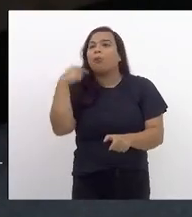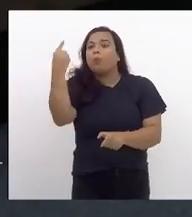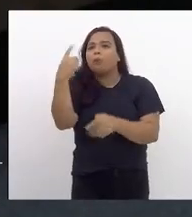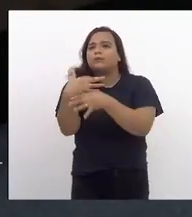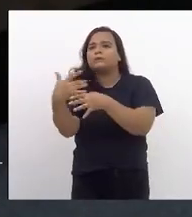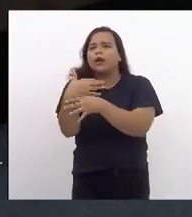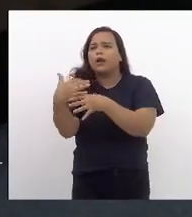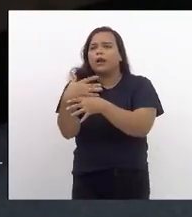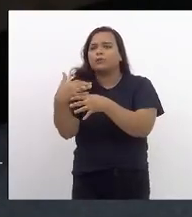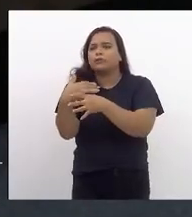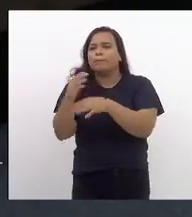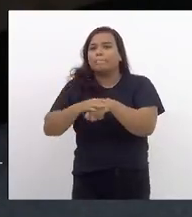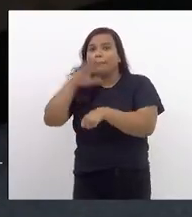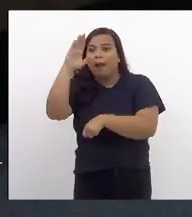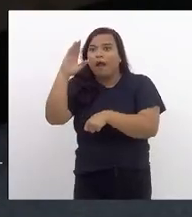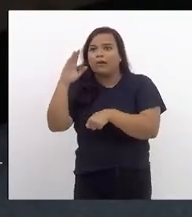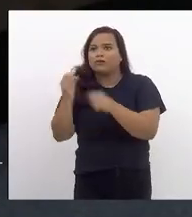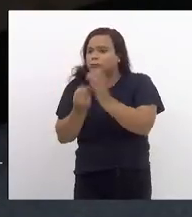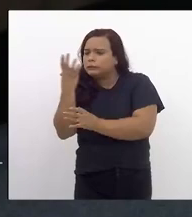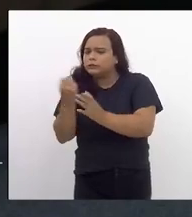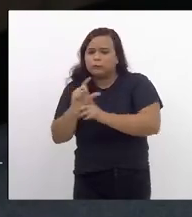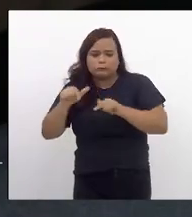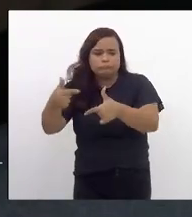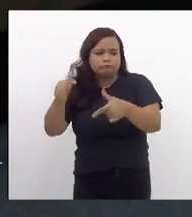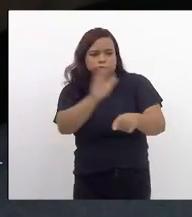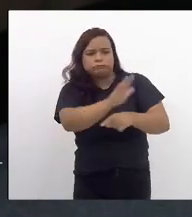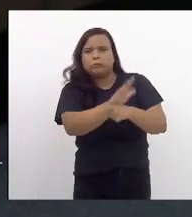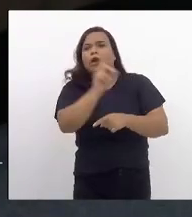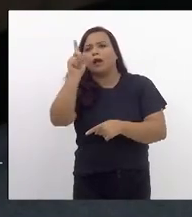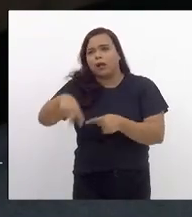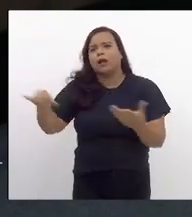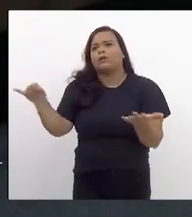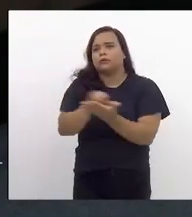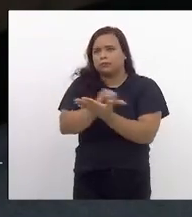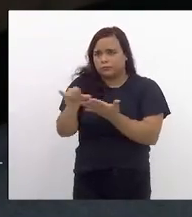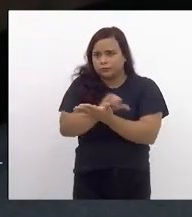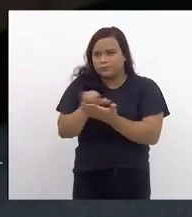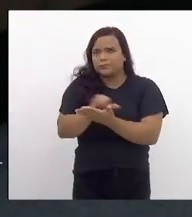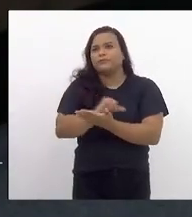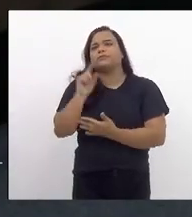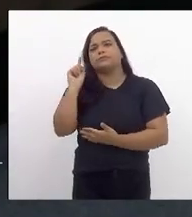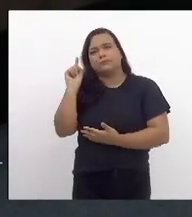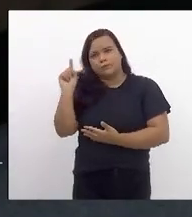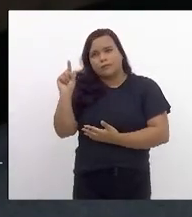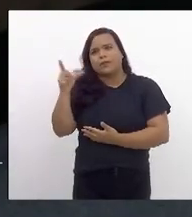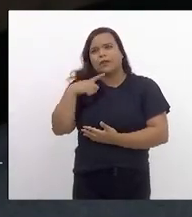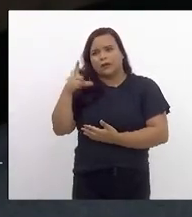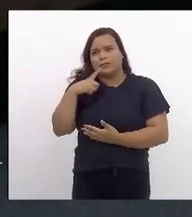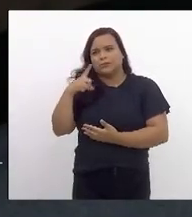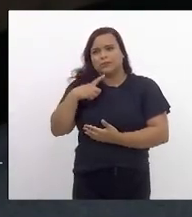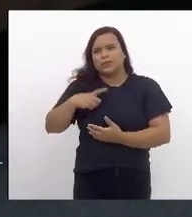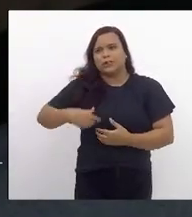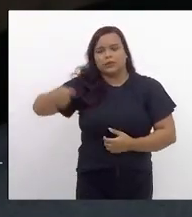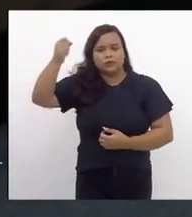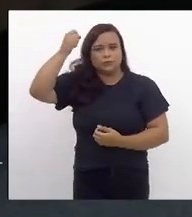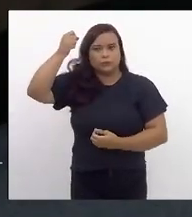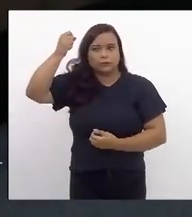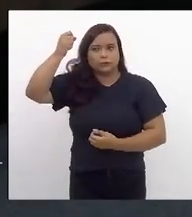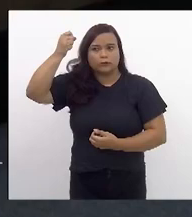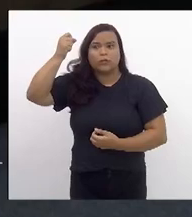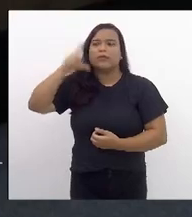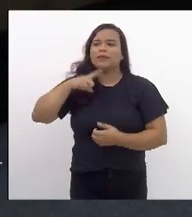produtiva com relação à segurança pública foi em New York, inclusive lá com a estátua homenageando o George